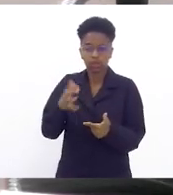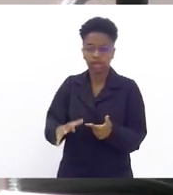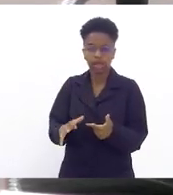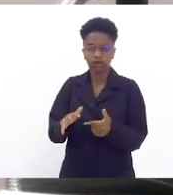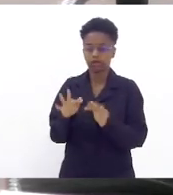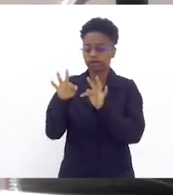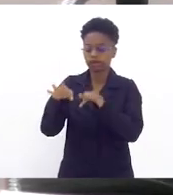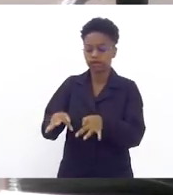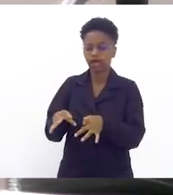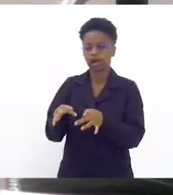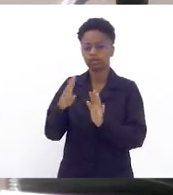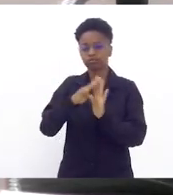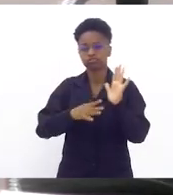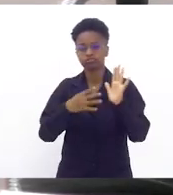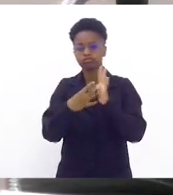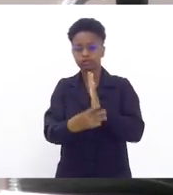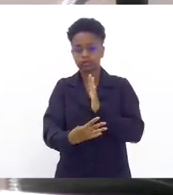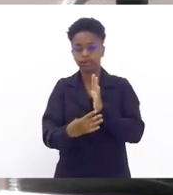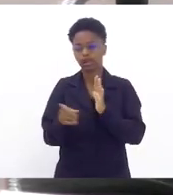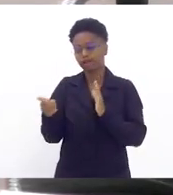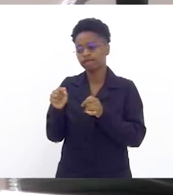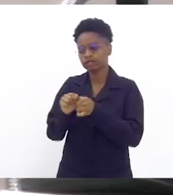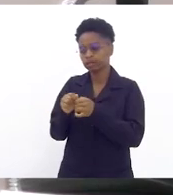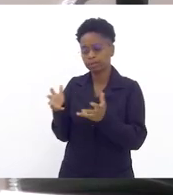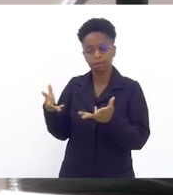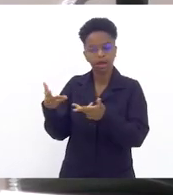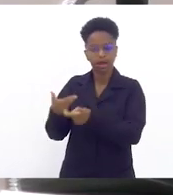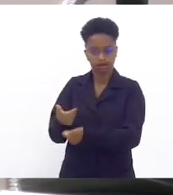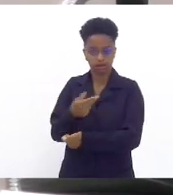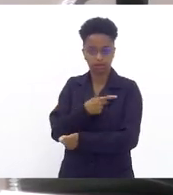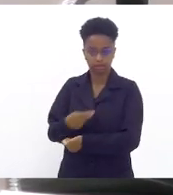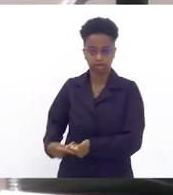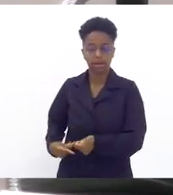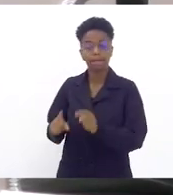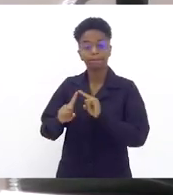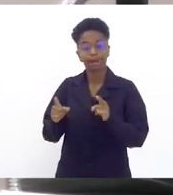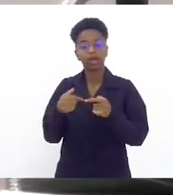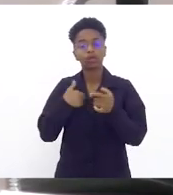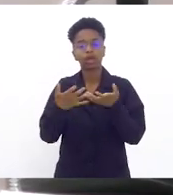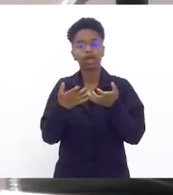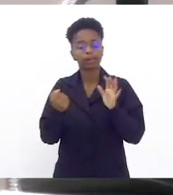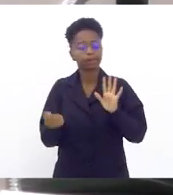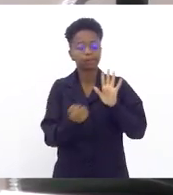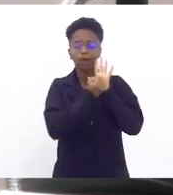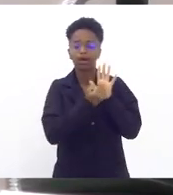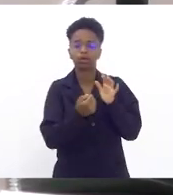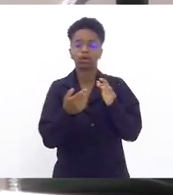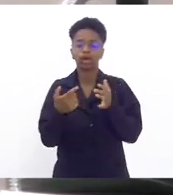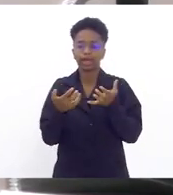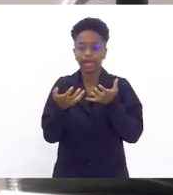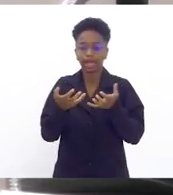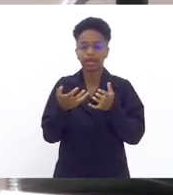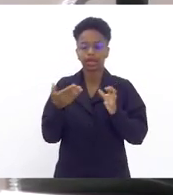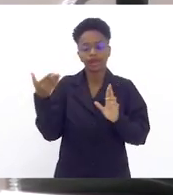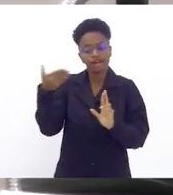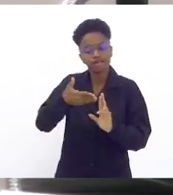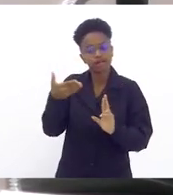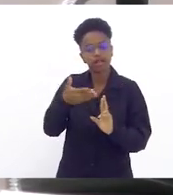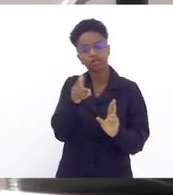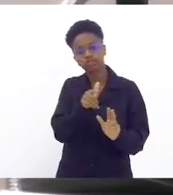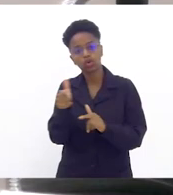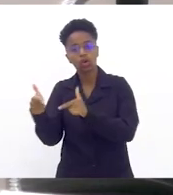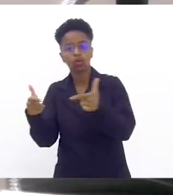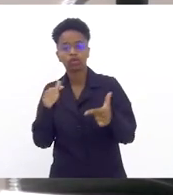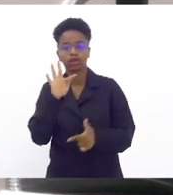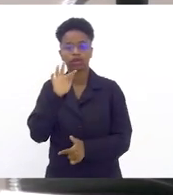cronograma que a gente que é a presidente está fazendo de uma forma maravilhosa brilhante e sim a gente ter um Marco ter esse aqui é ser referência para as